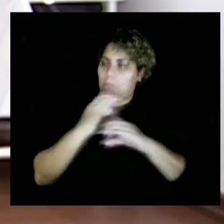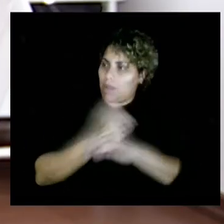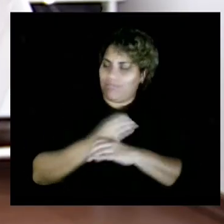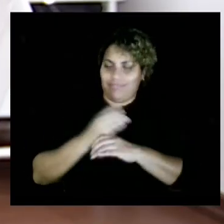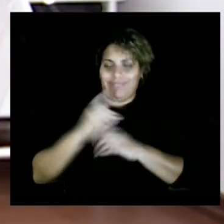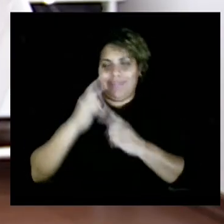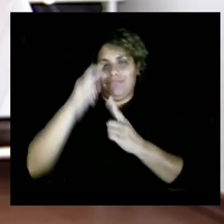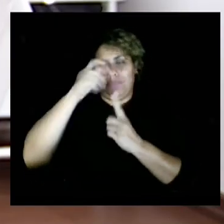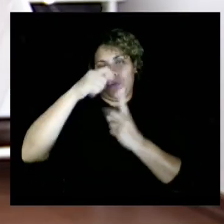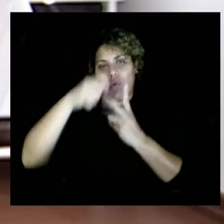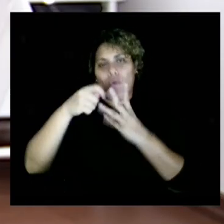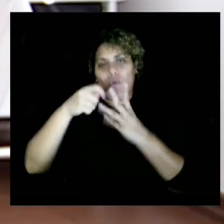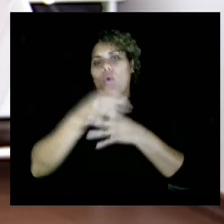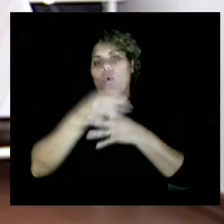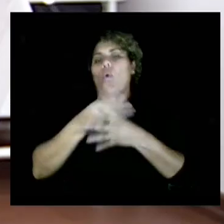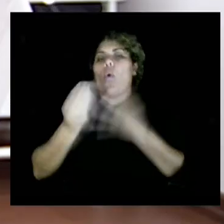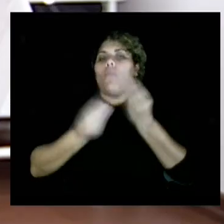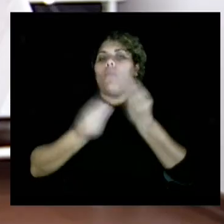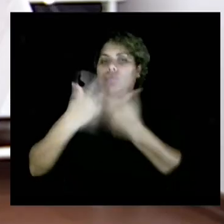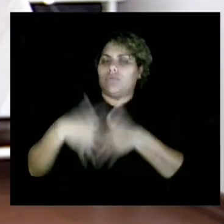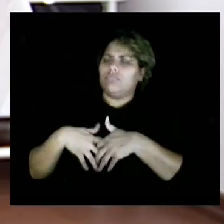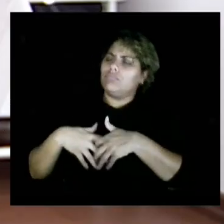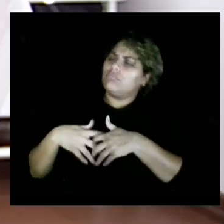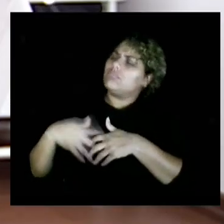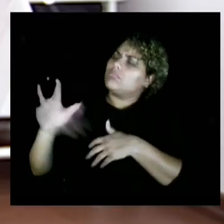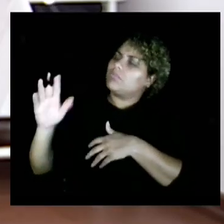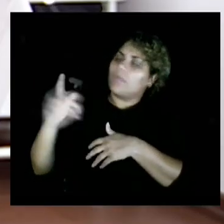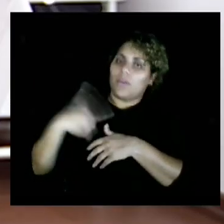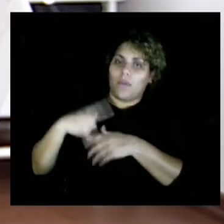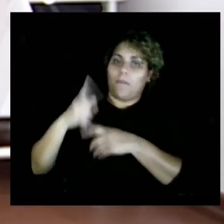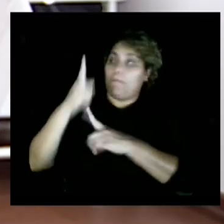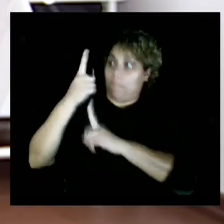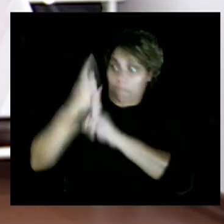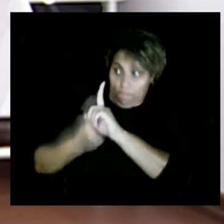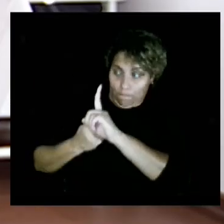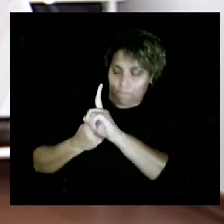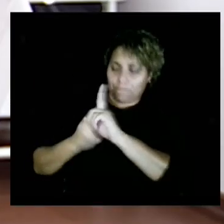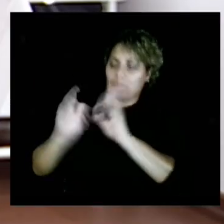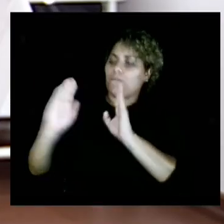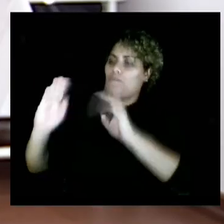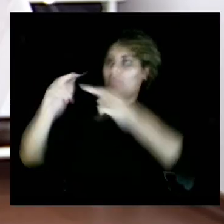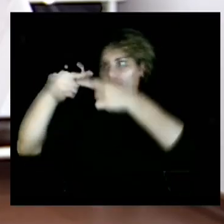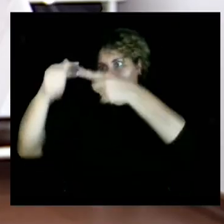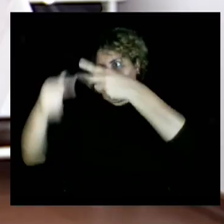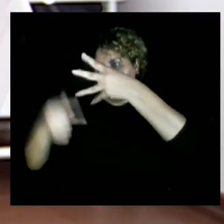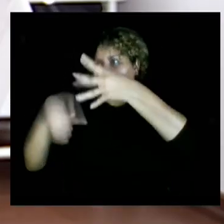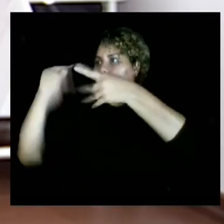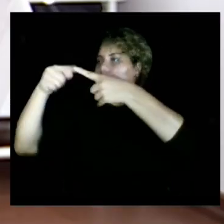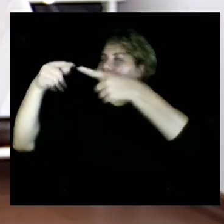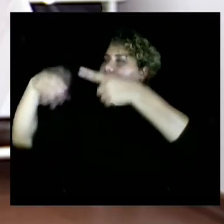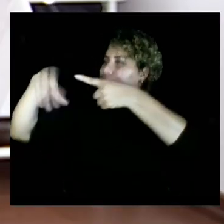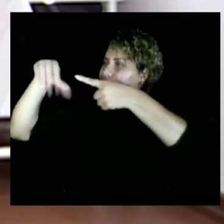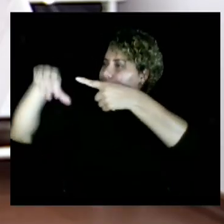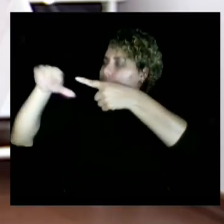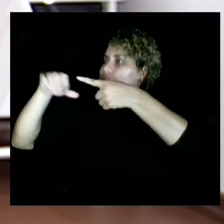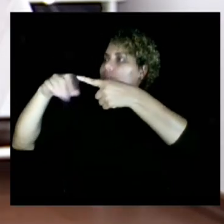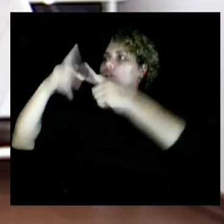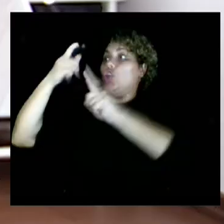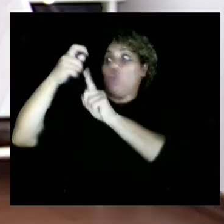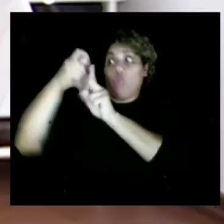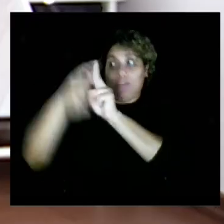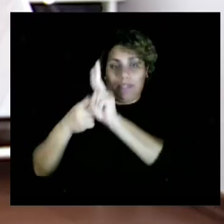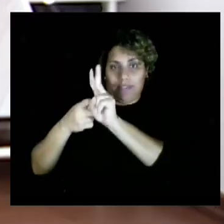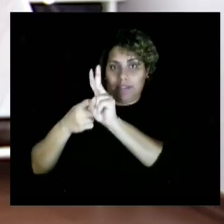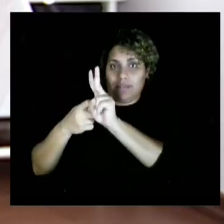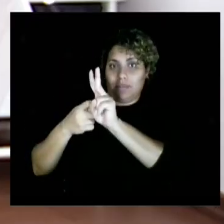pacote? Sessões eu faço mensal, né? Então eu faço sessões de no mínimo 2 meses para que elas tenham